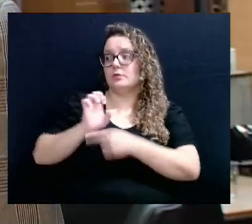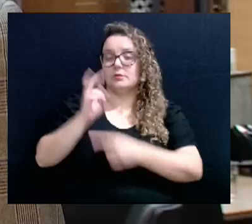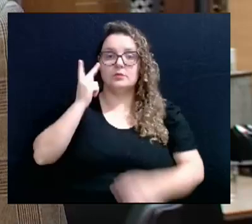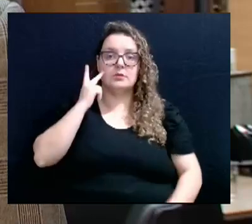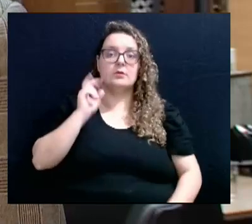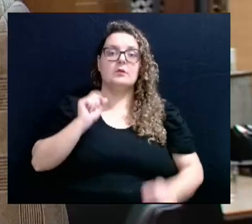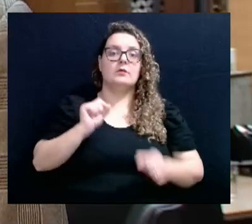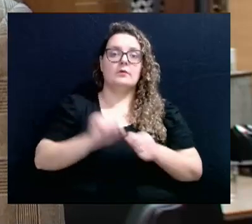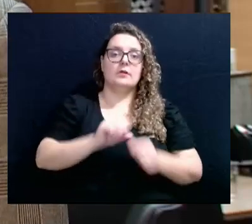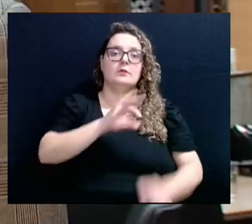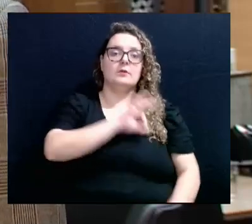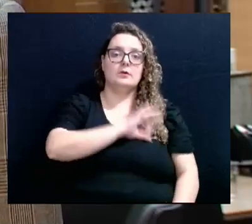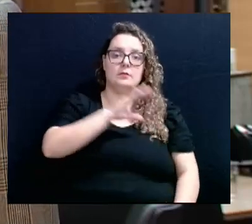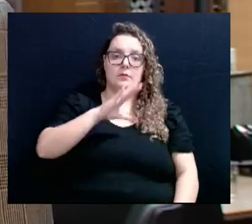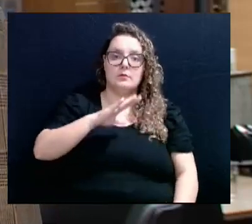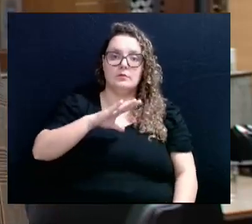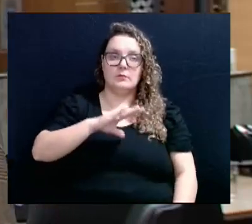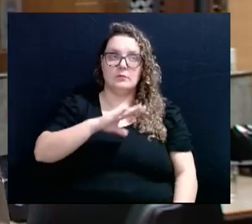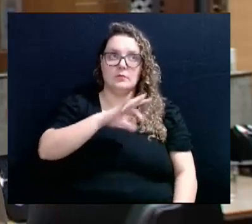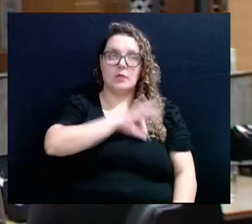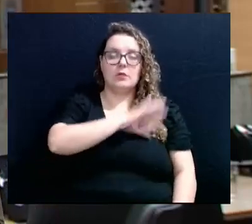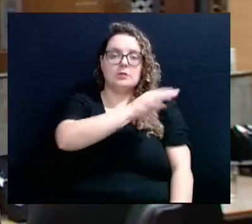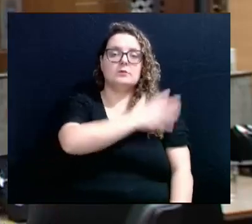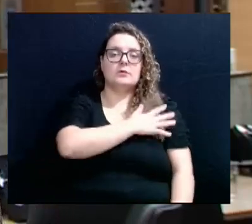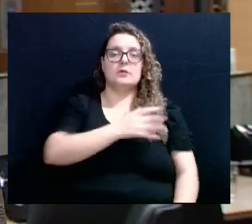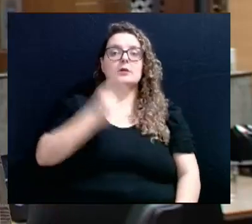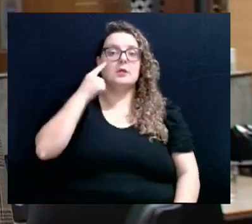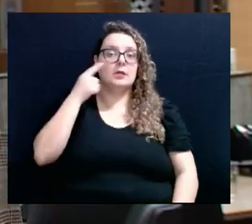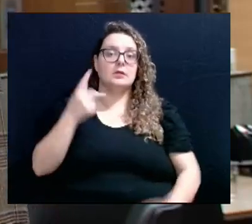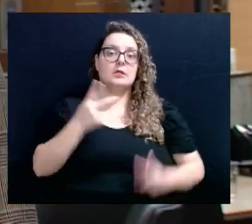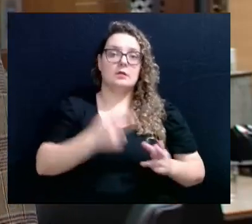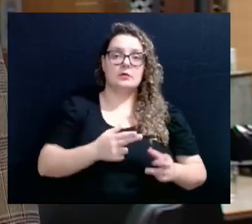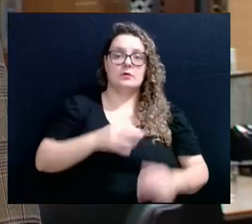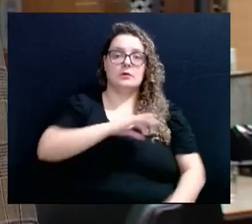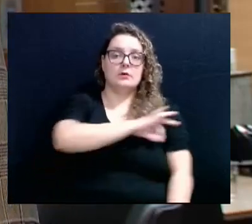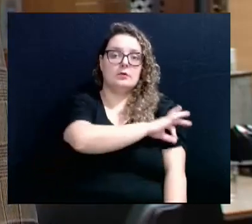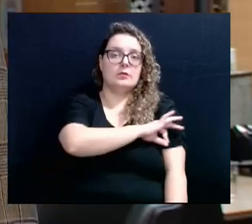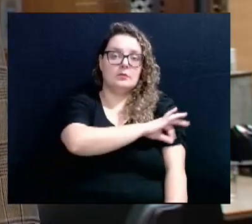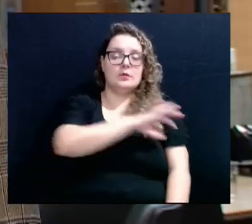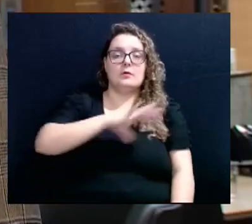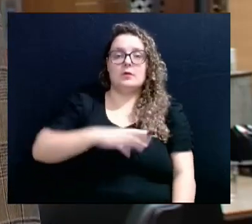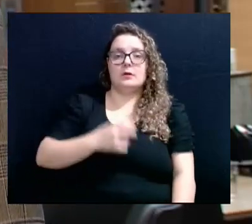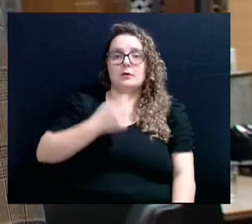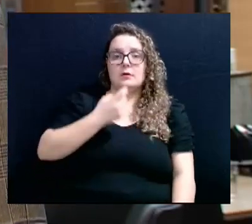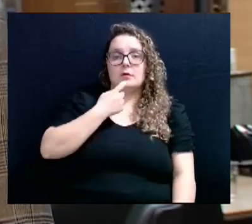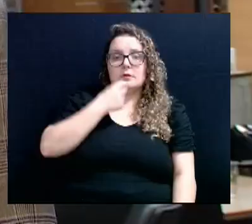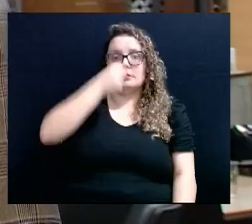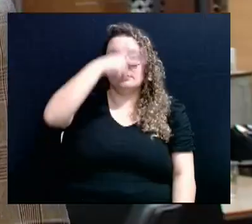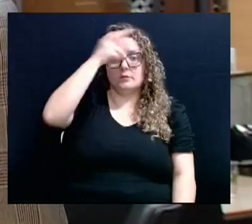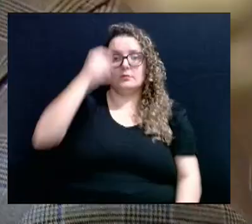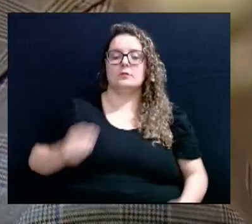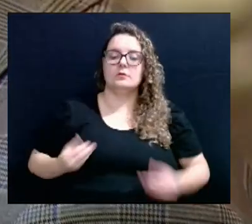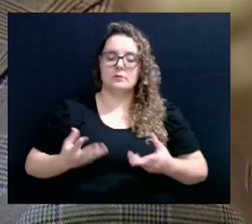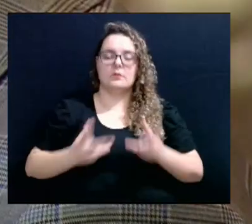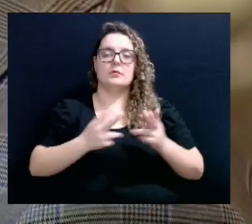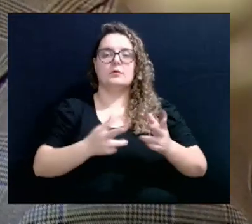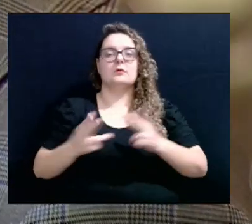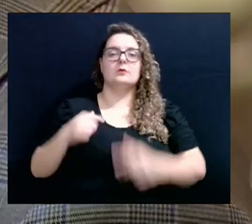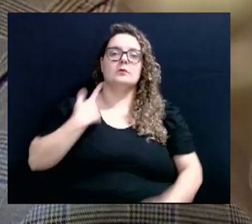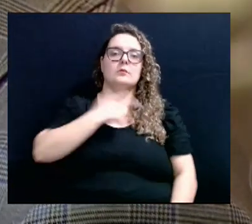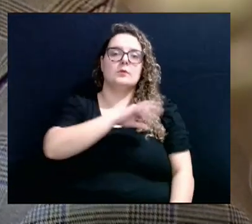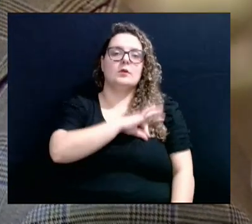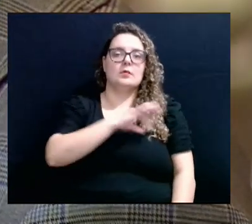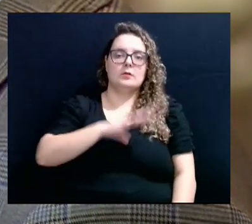nós estamos querendo replicar a mesma ideia, que o prefeito da cidade de Campinas possa dar as mesmas condições para os nossos guardas municipais.